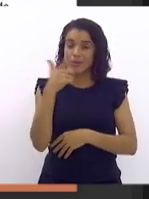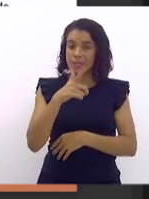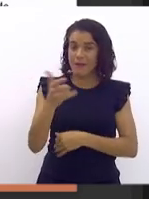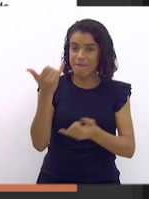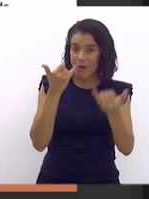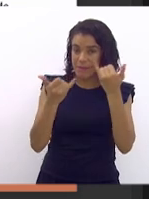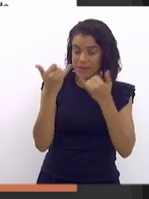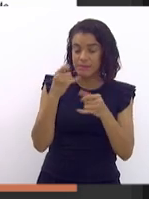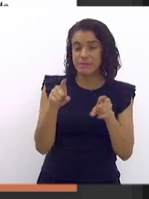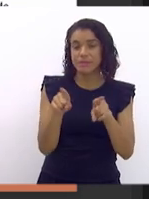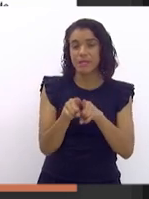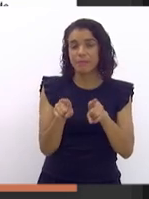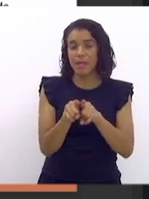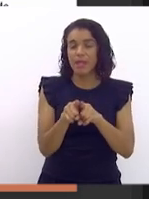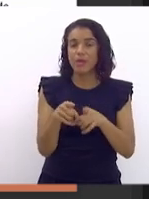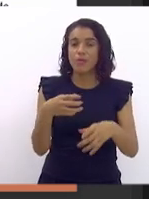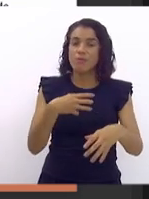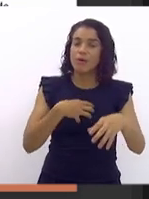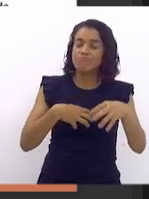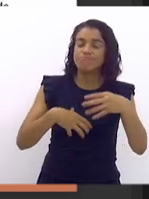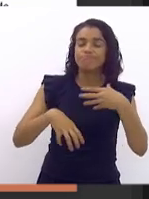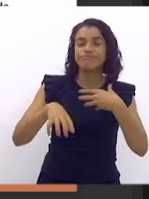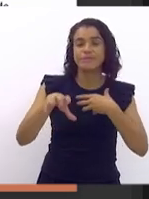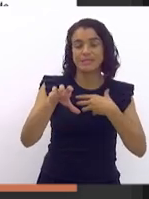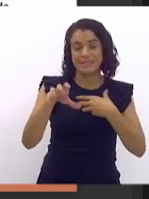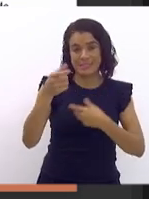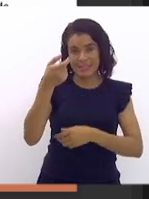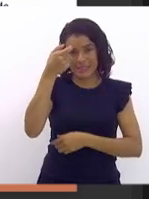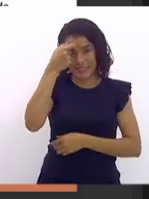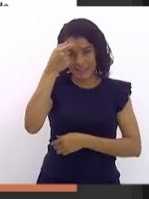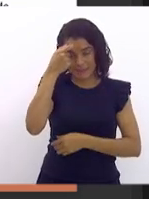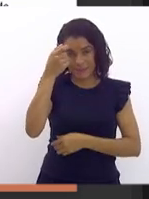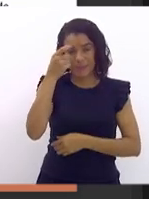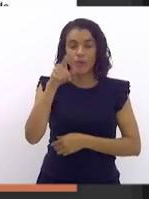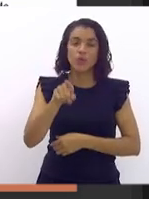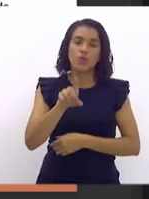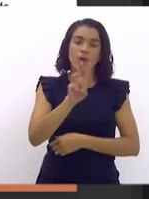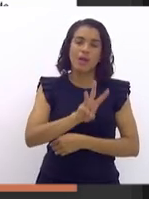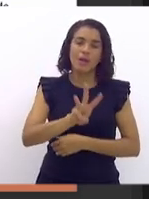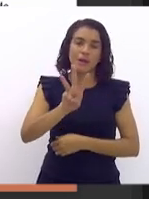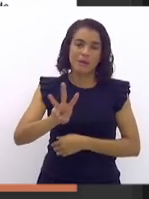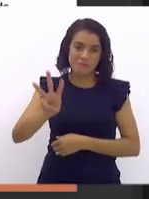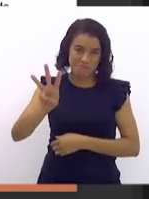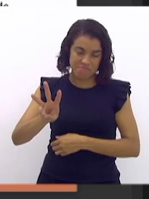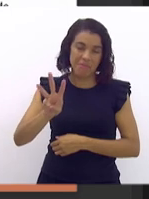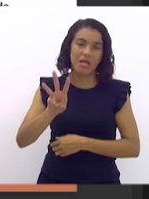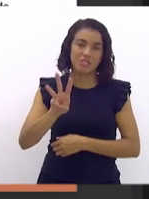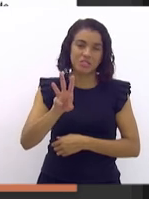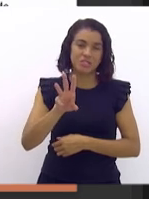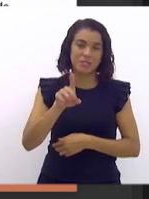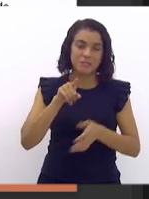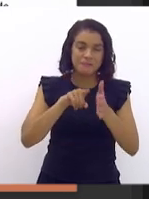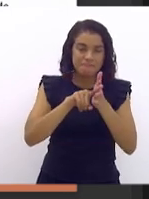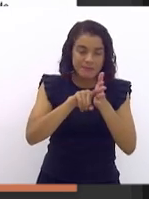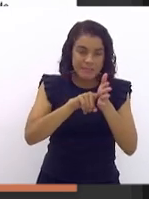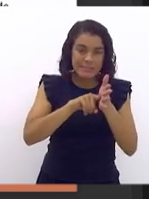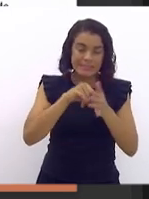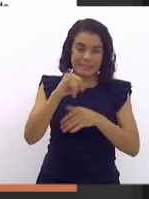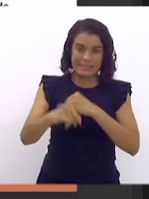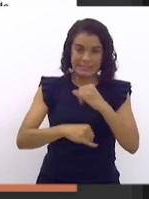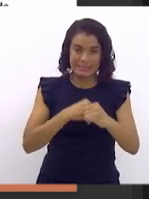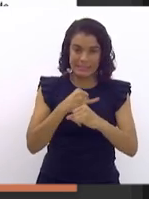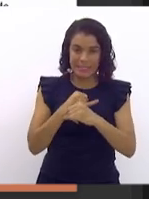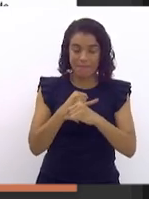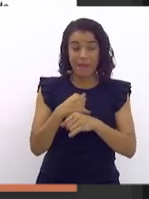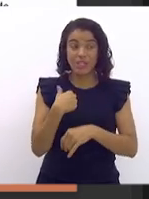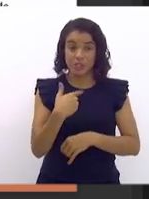E, por último, uma sensibilização pública por meio de uma página de consulta na internet, que a gente vai tentar colocar, né, a gente pelo menos